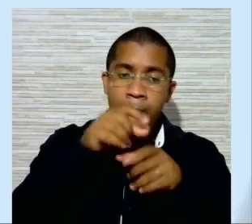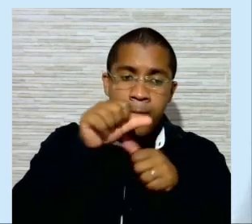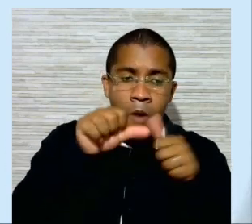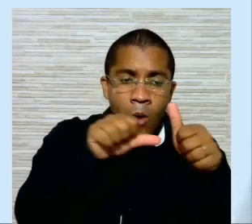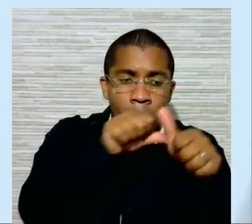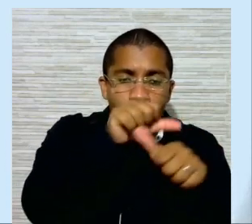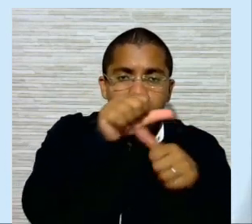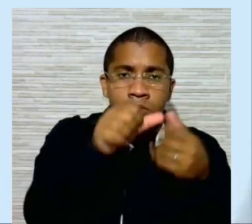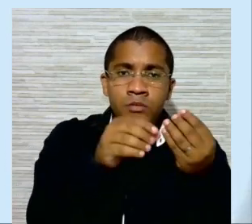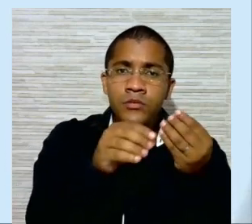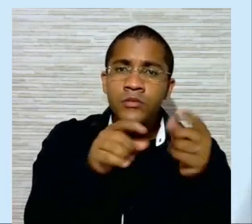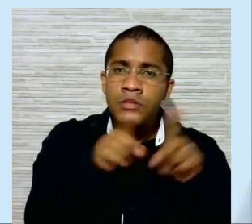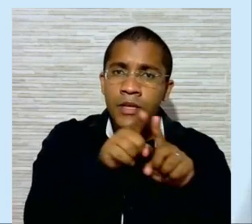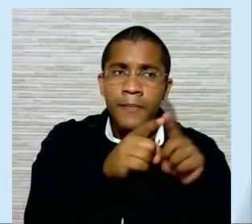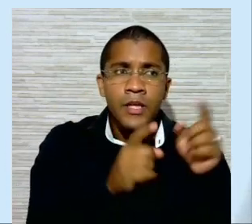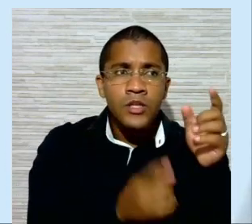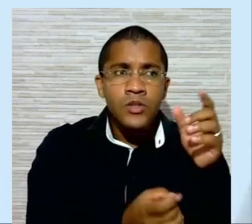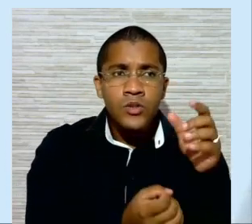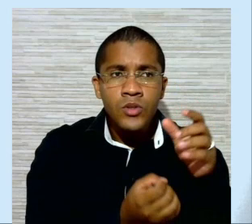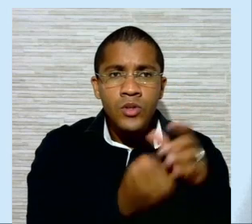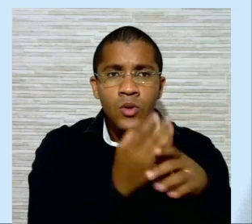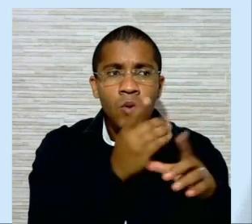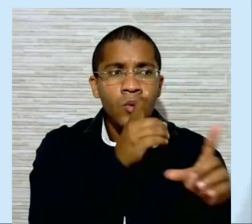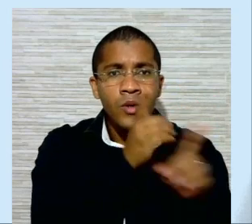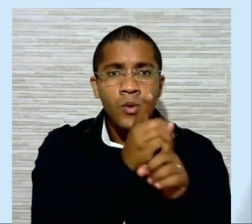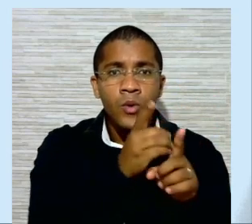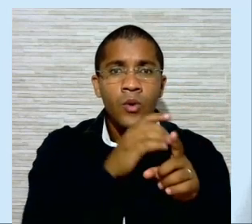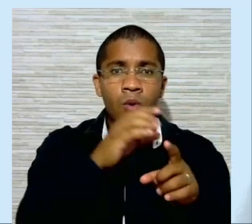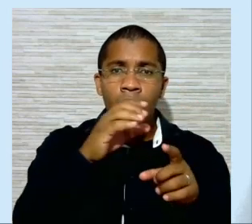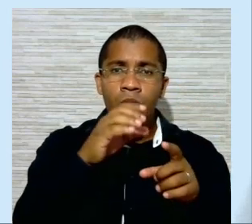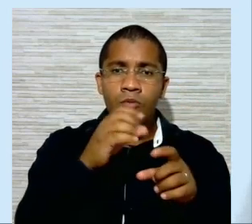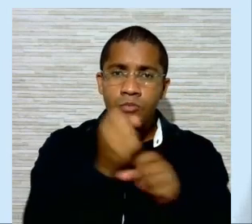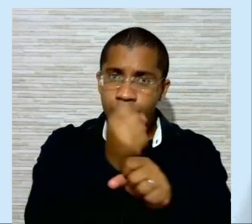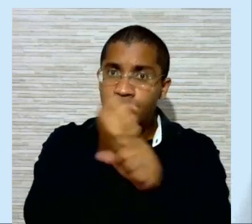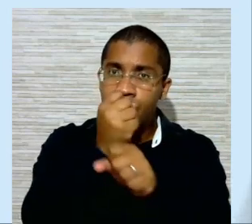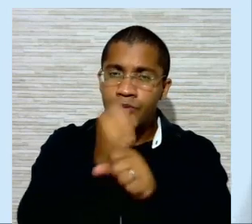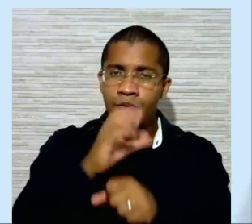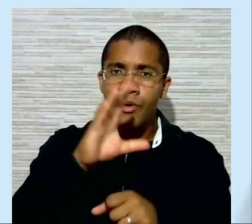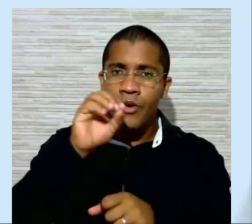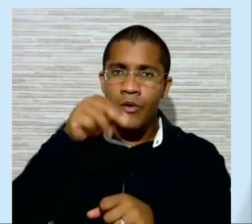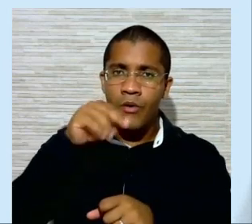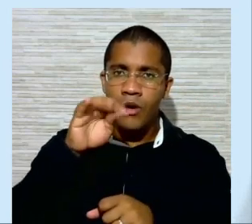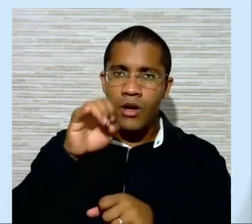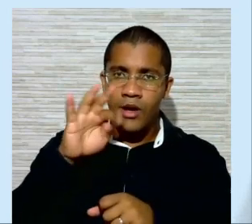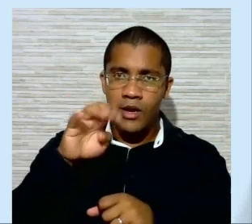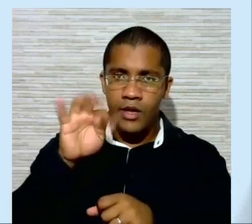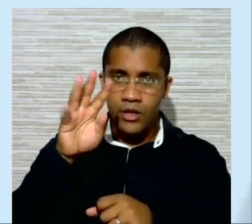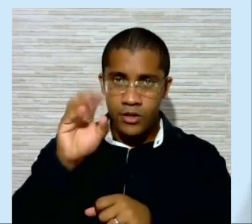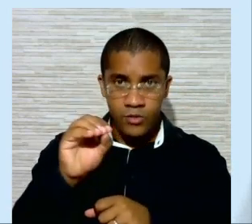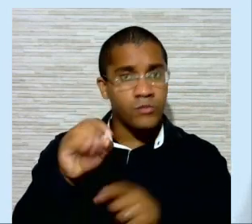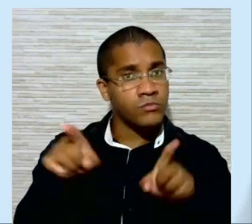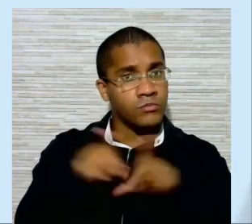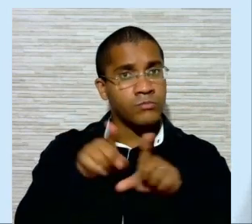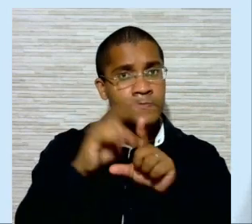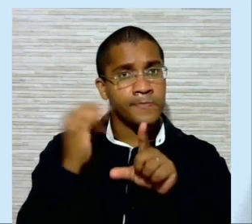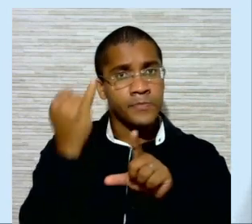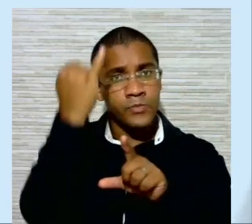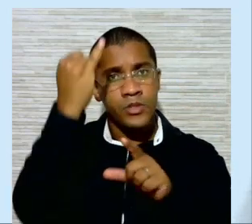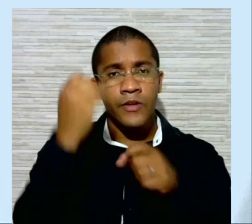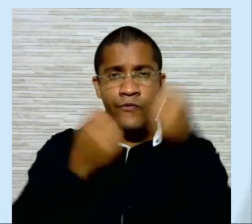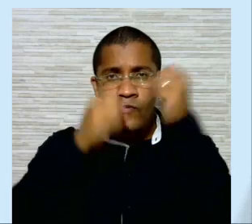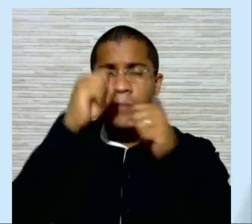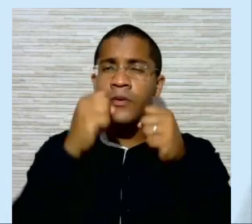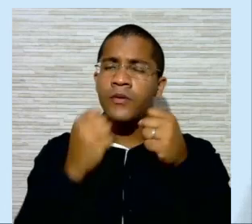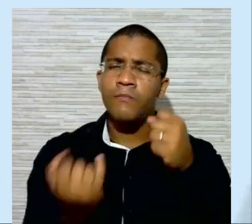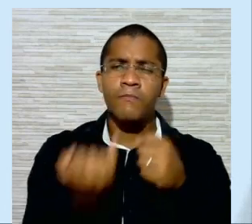desses metais e depois no descobrimento do concreto e assim vai, tá, gente? Então, a indústria ela é muito importante por meio